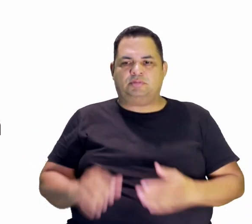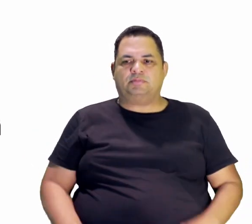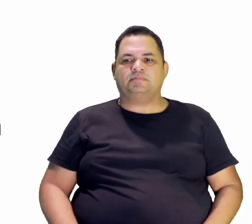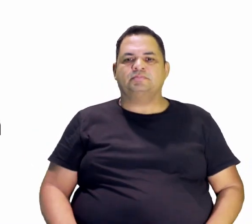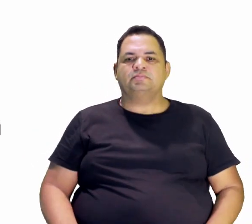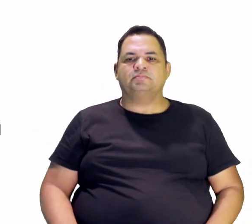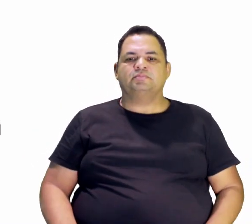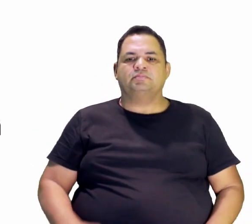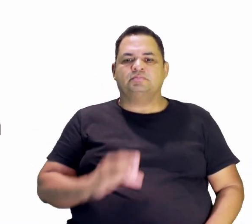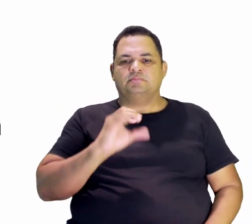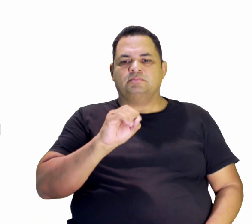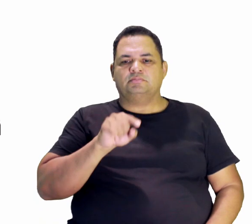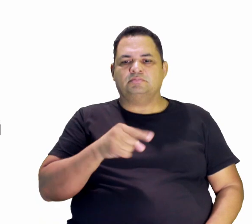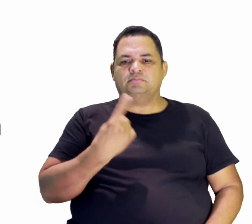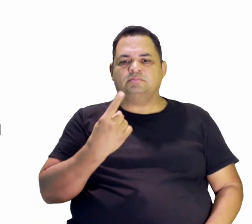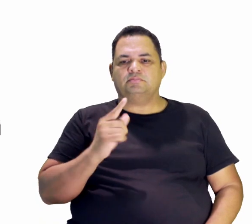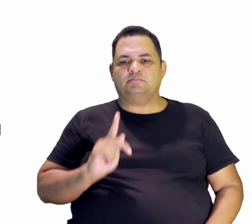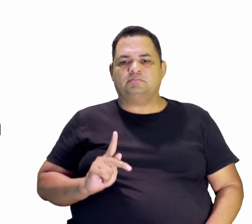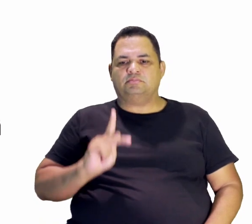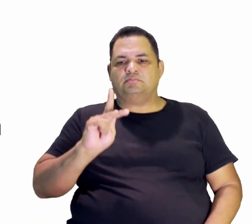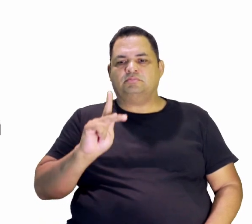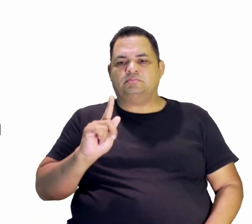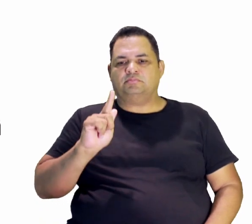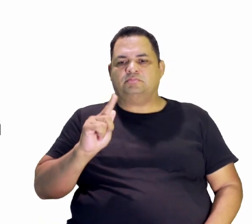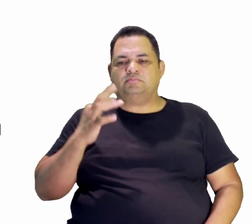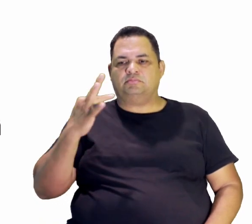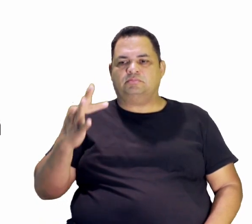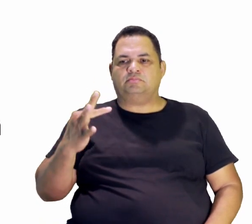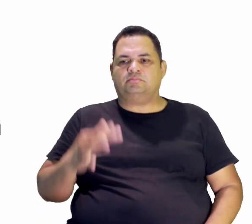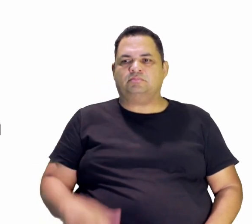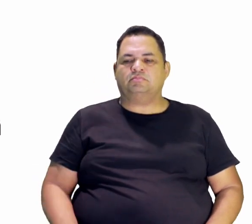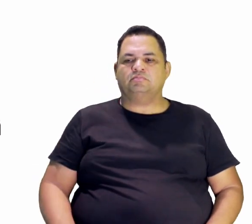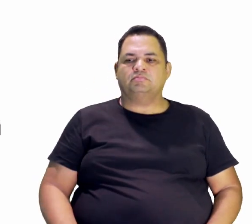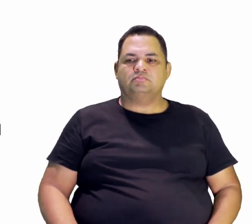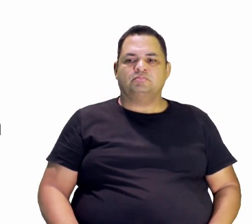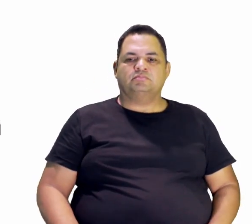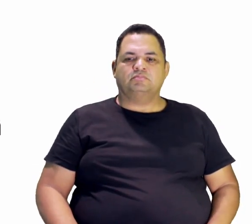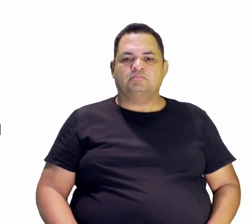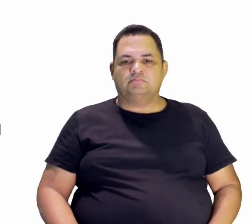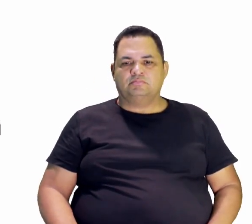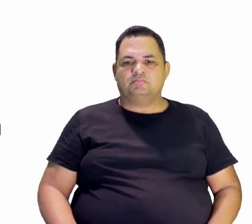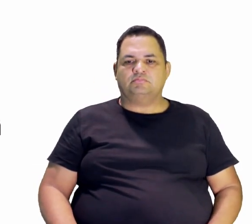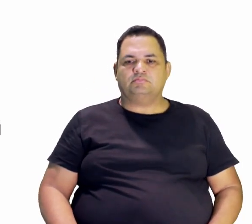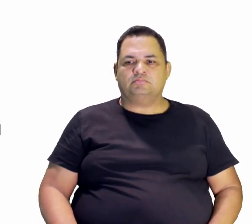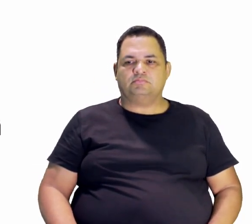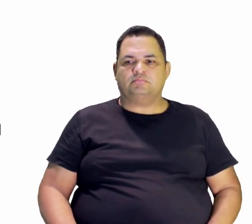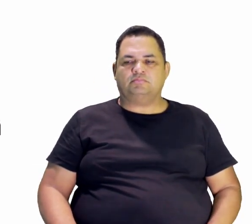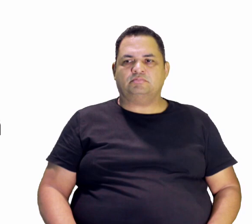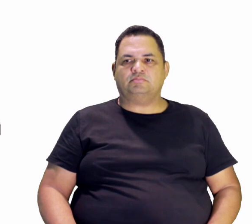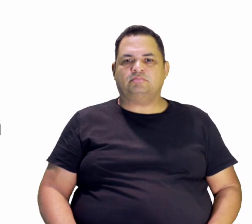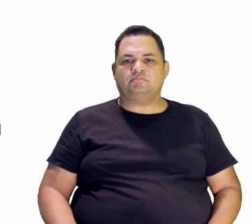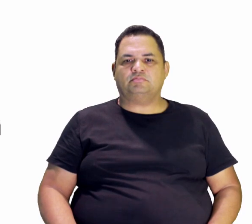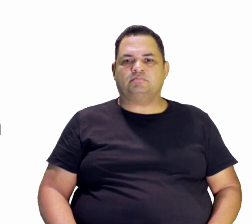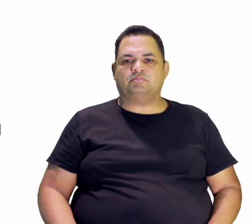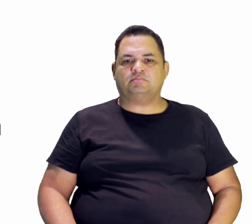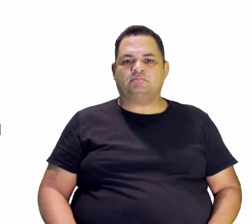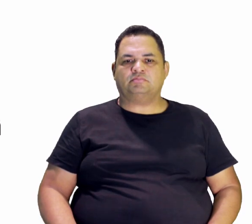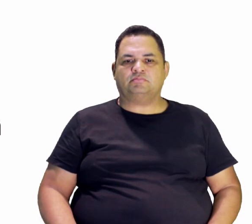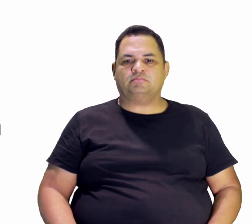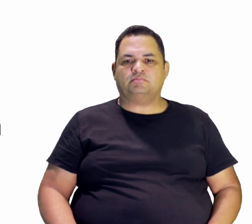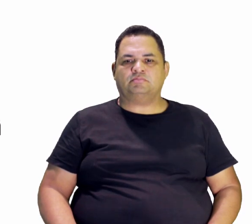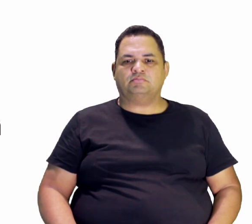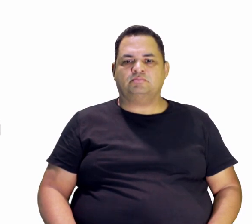né? 0,1 kgf, ou 0,98, aproximando para 0,1, né?